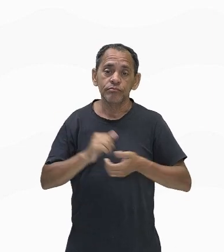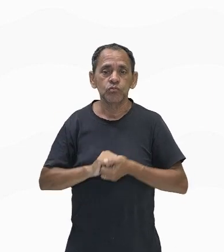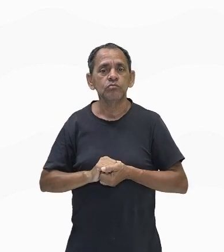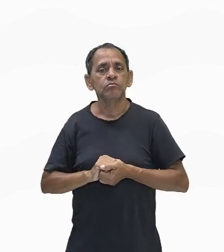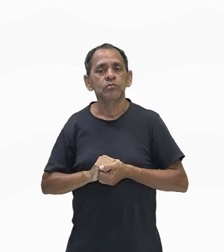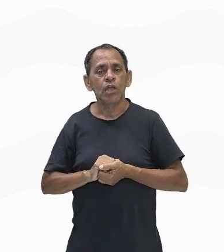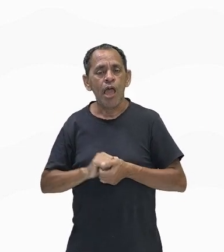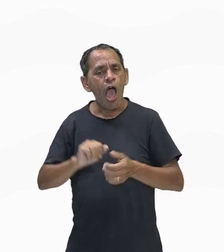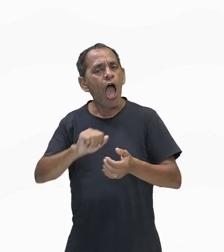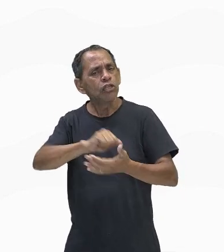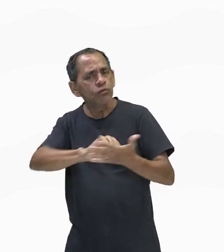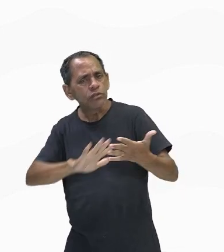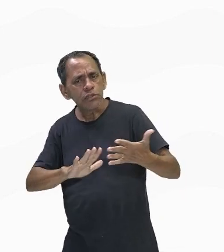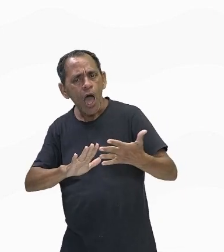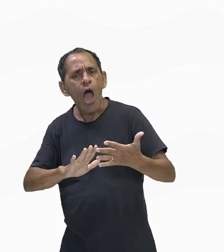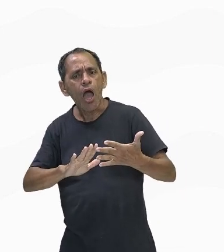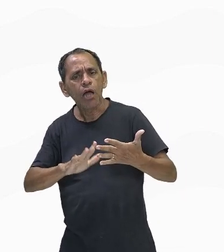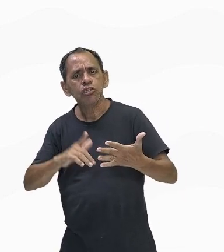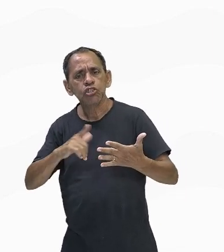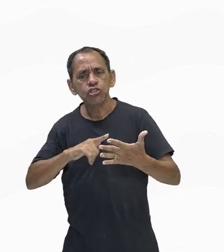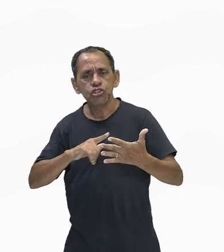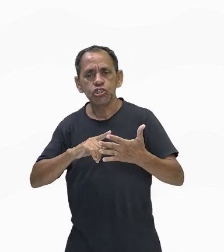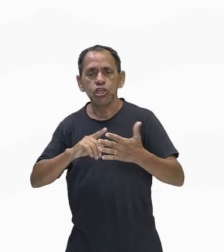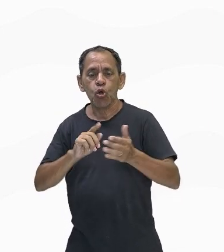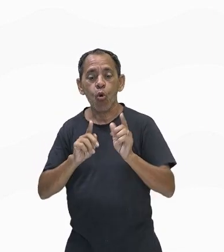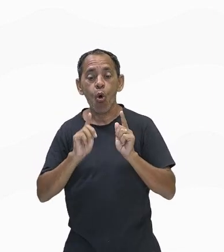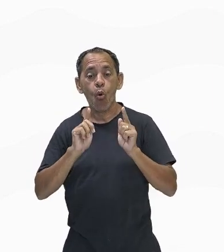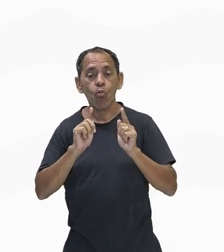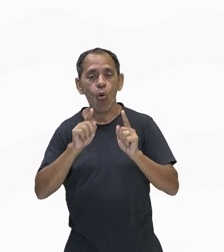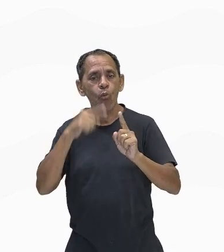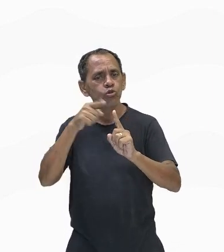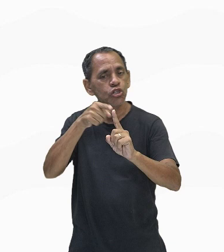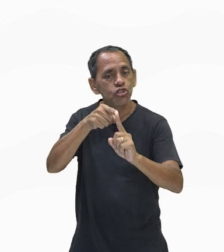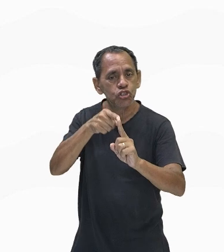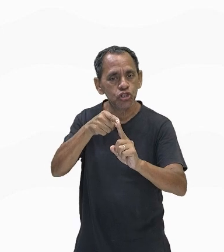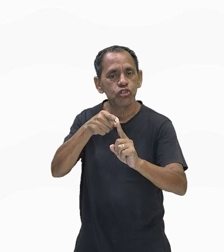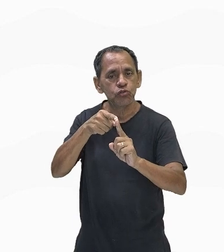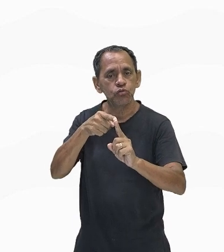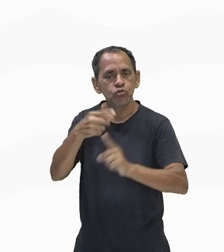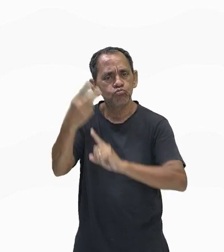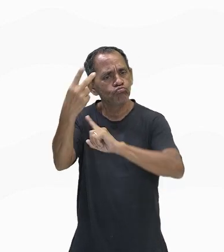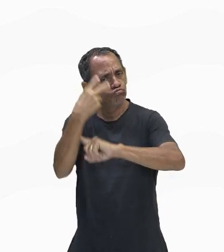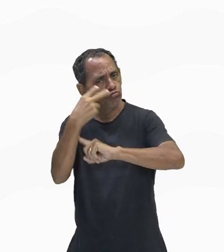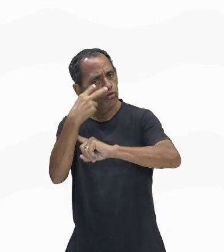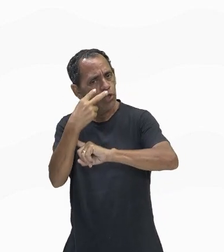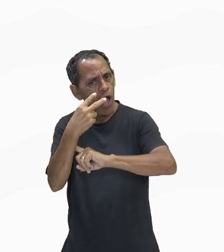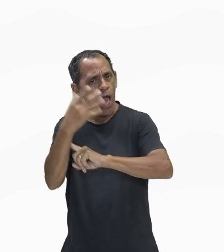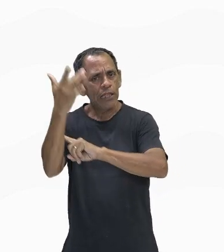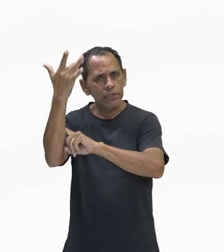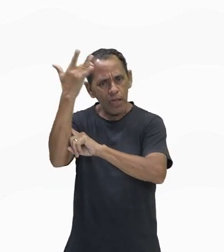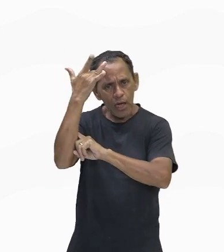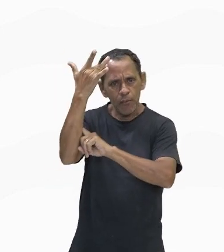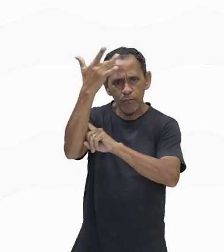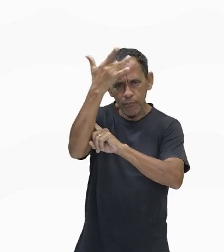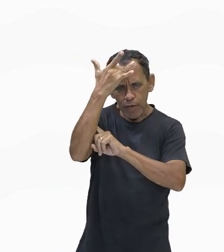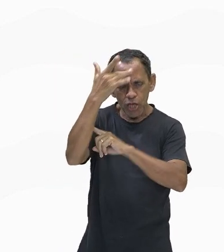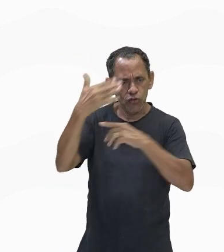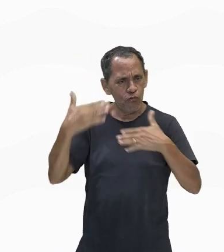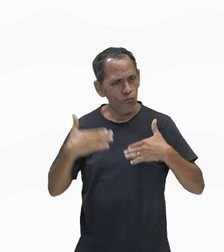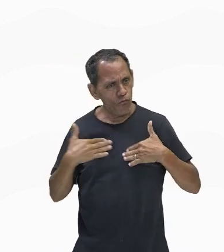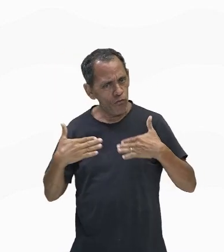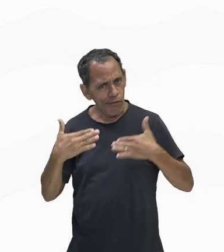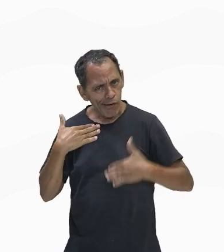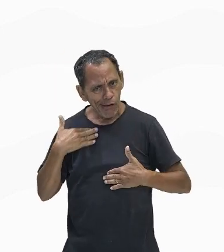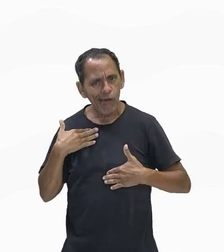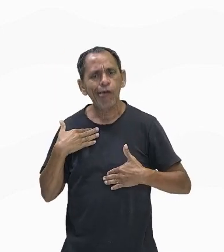desenvolvemos com o objetivo de cuidar de nós mesmos, tanto do ponto de vista mental, quanto físico e